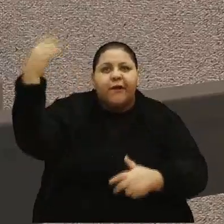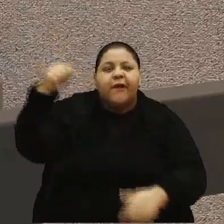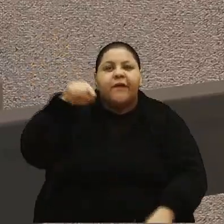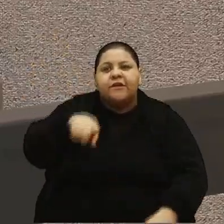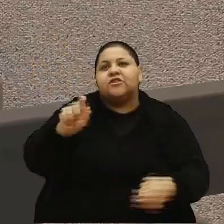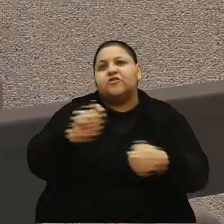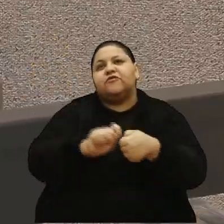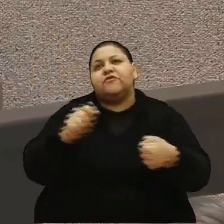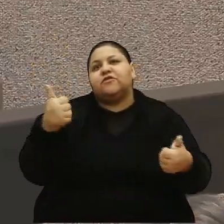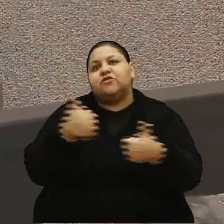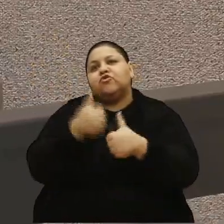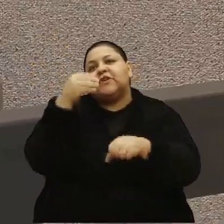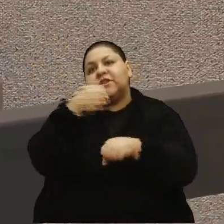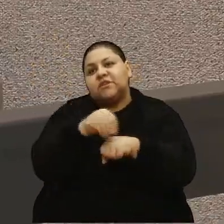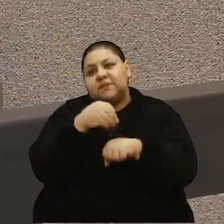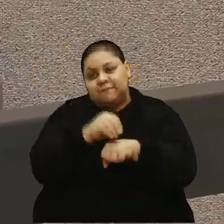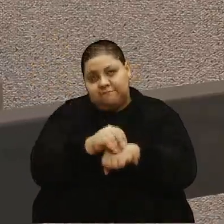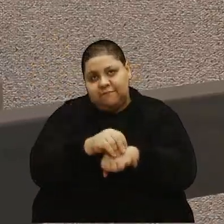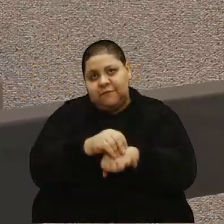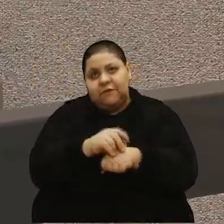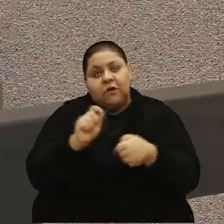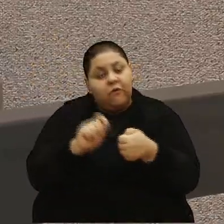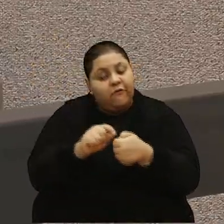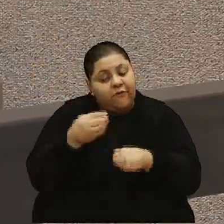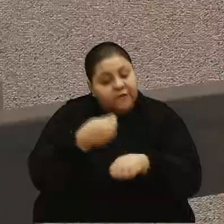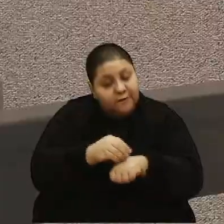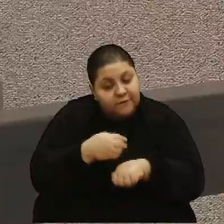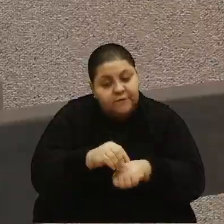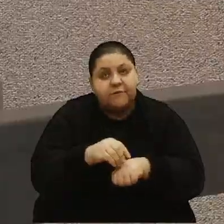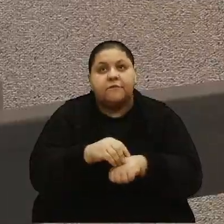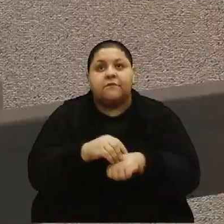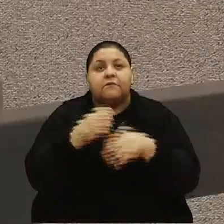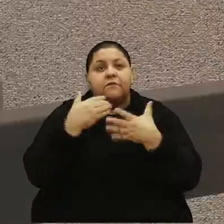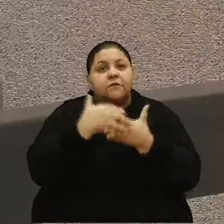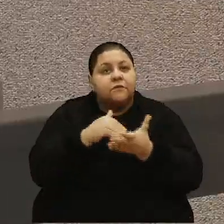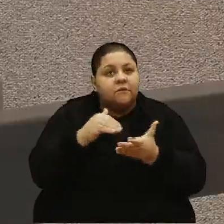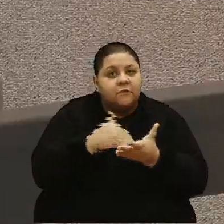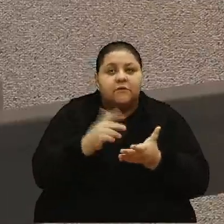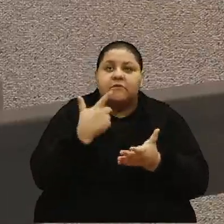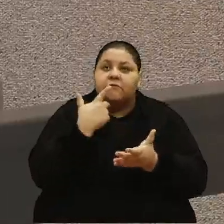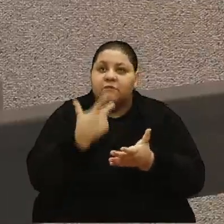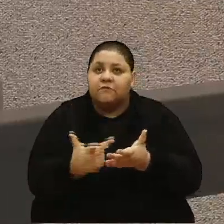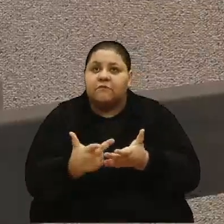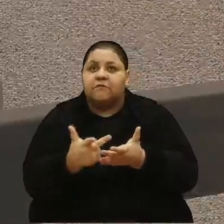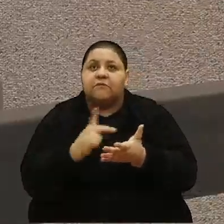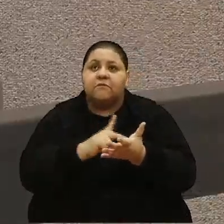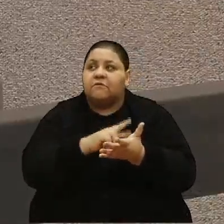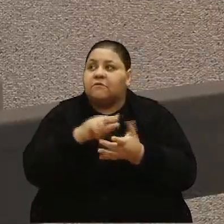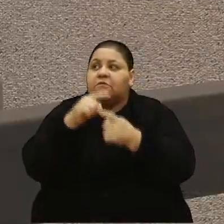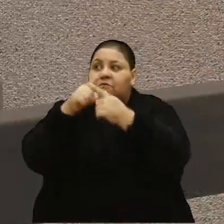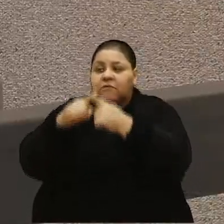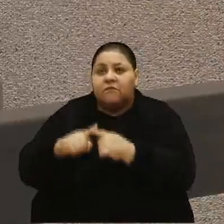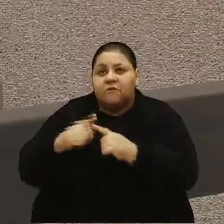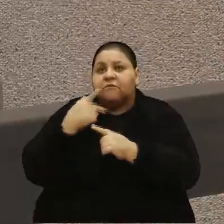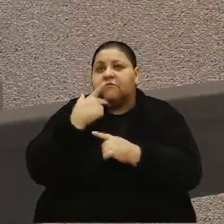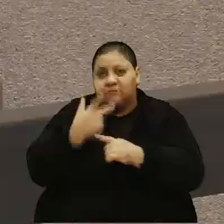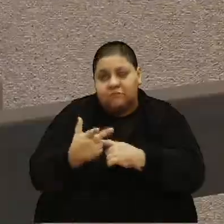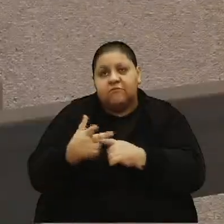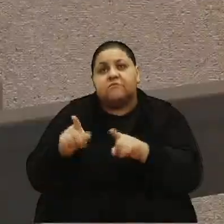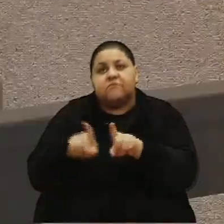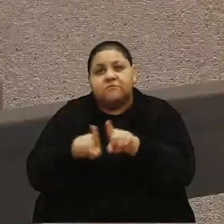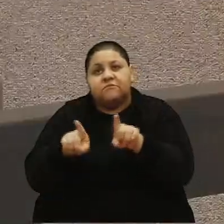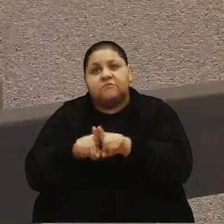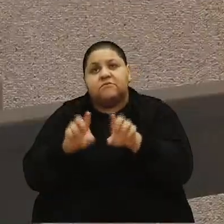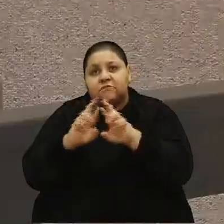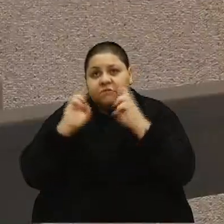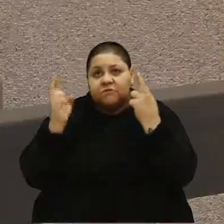fiz através da indicação. Fiz indicação, fui no secretário, falei e diversas vezes eu falo, inclusive teve